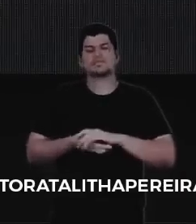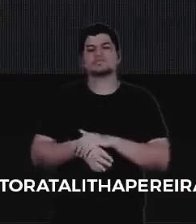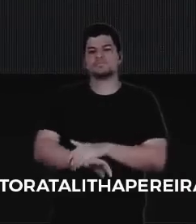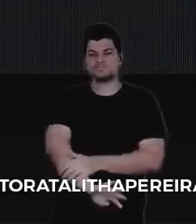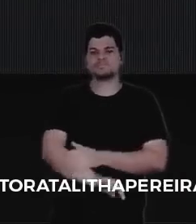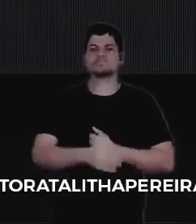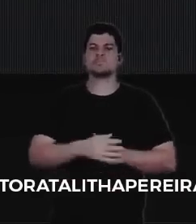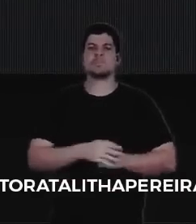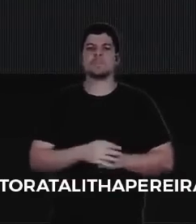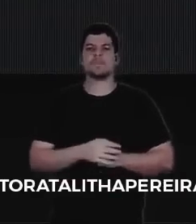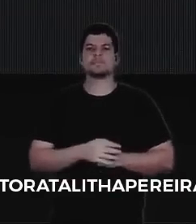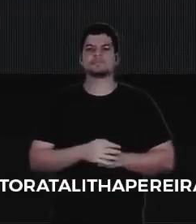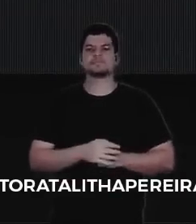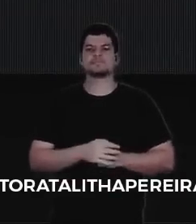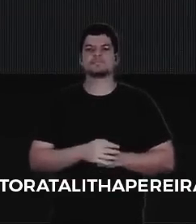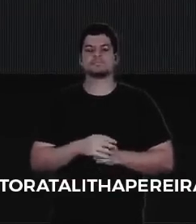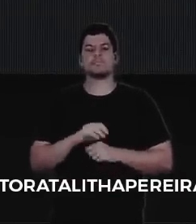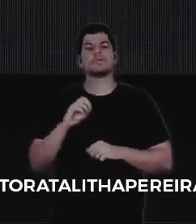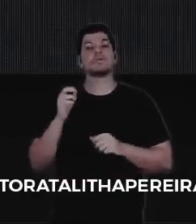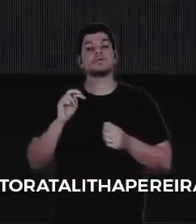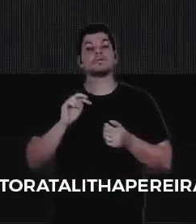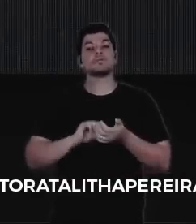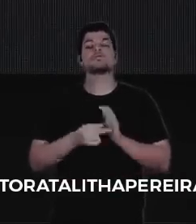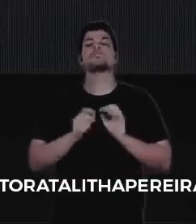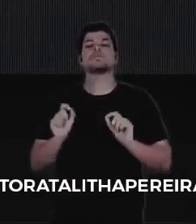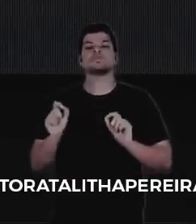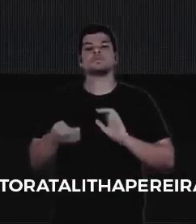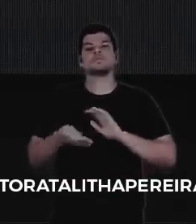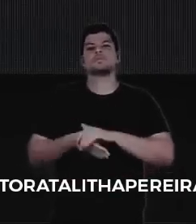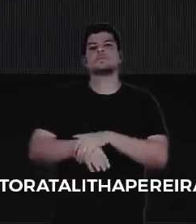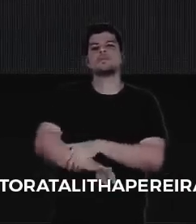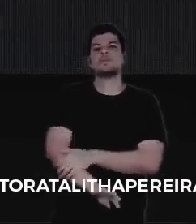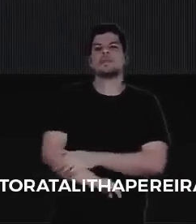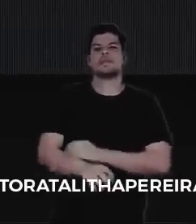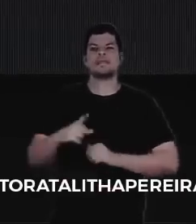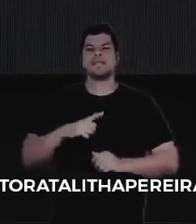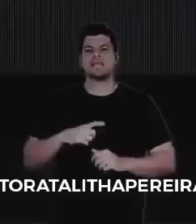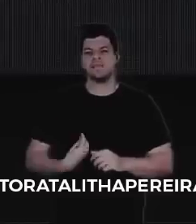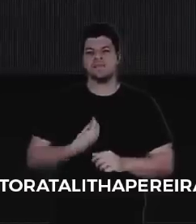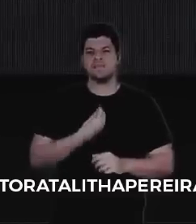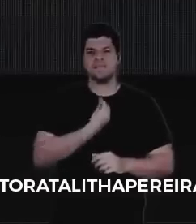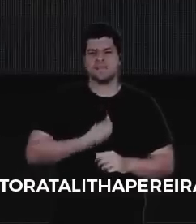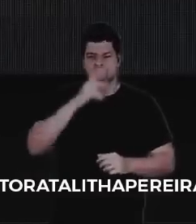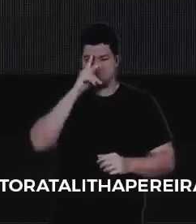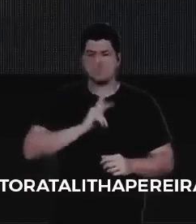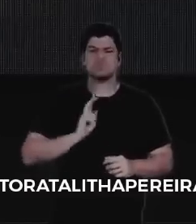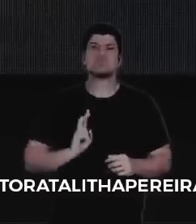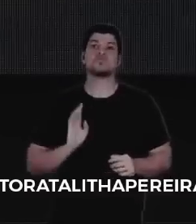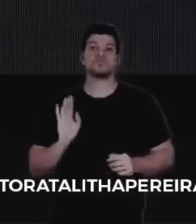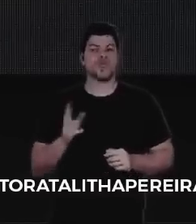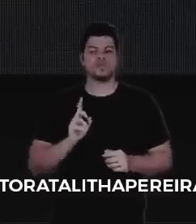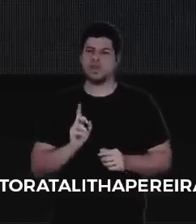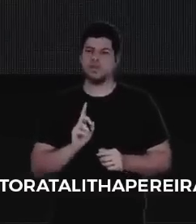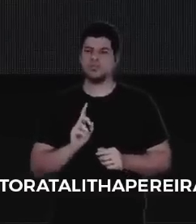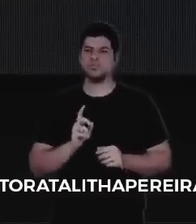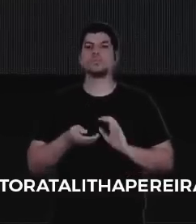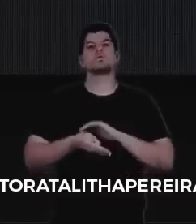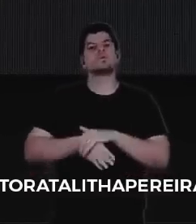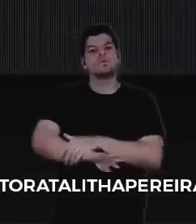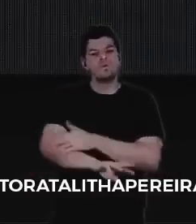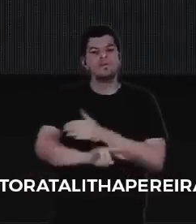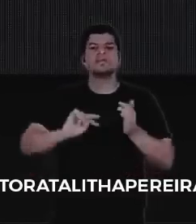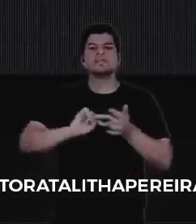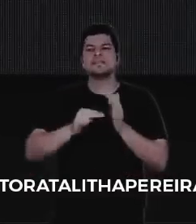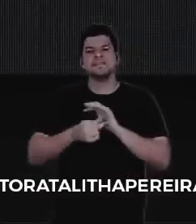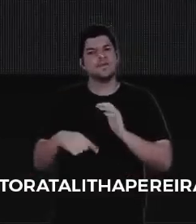hábito não é algo que já vem inserido em nós, não. Hábito é algo que a gente aprende,